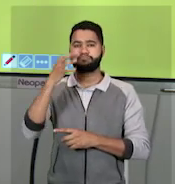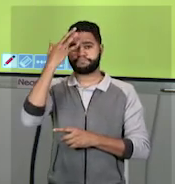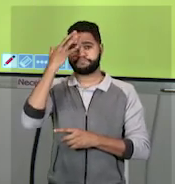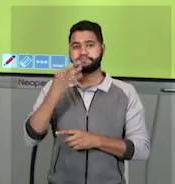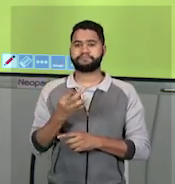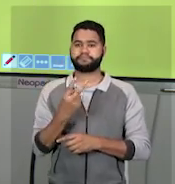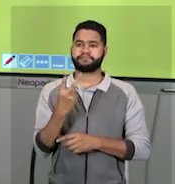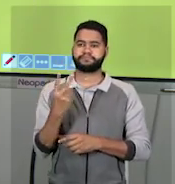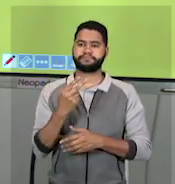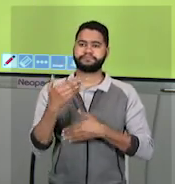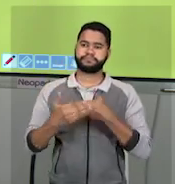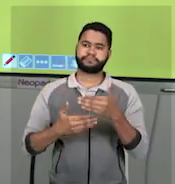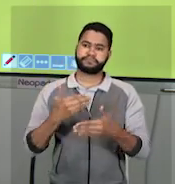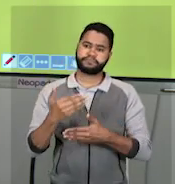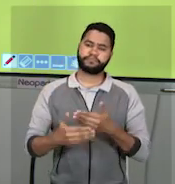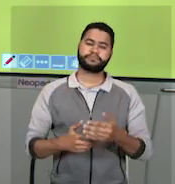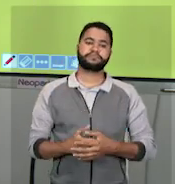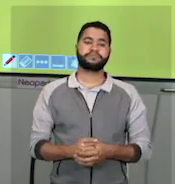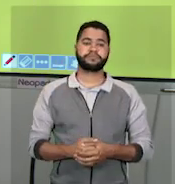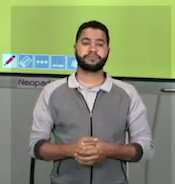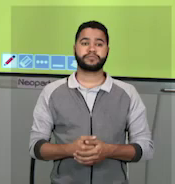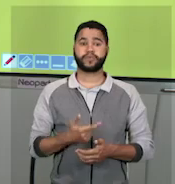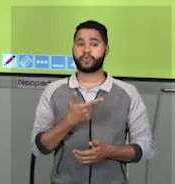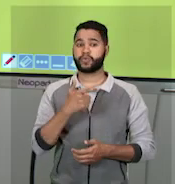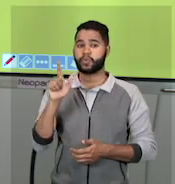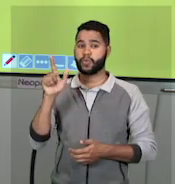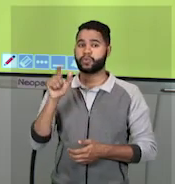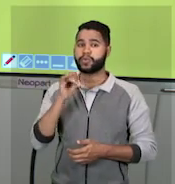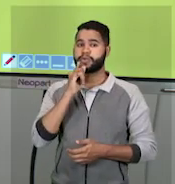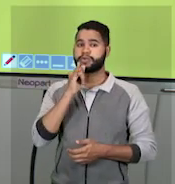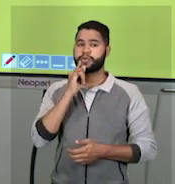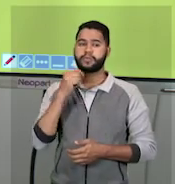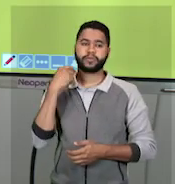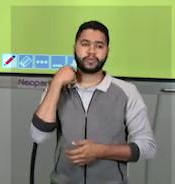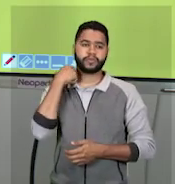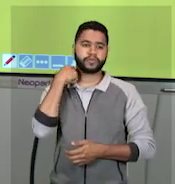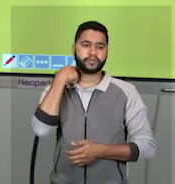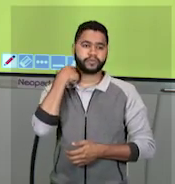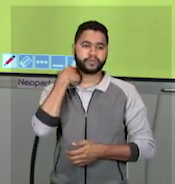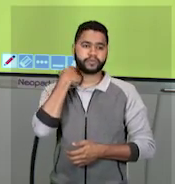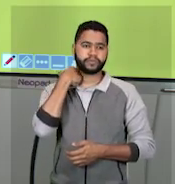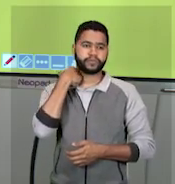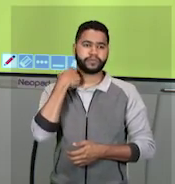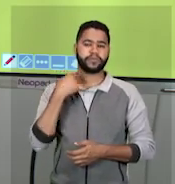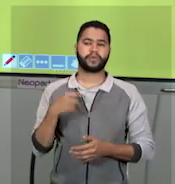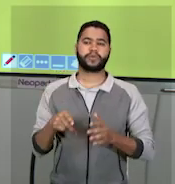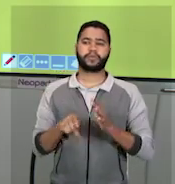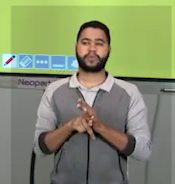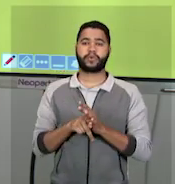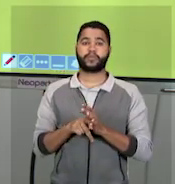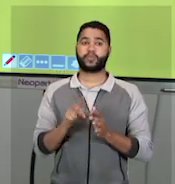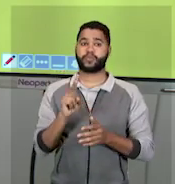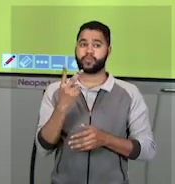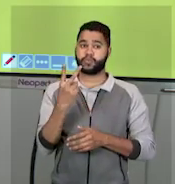dois processos. Este outro exemplo, nós temos aqui, então, duas medidas